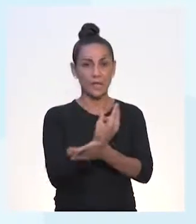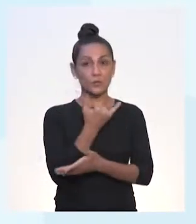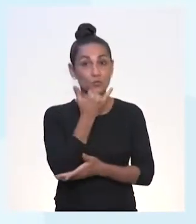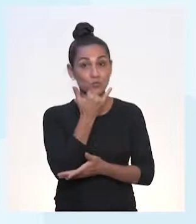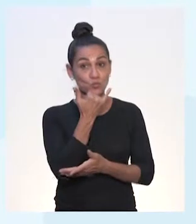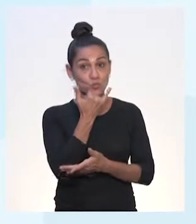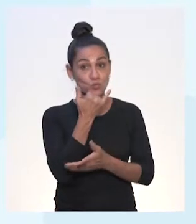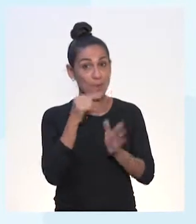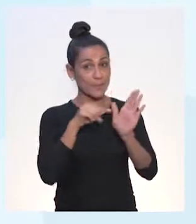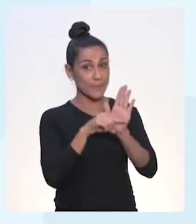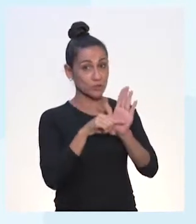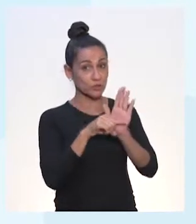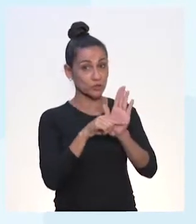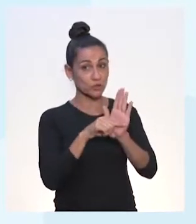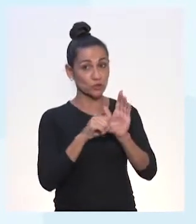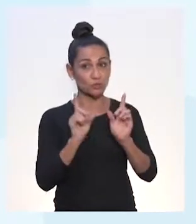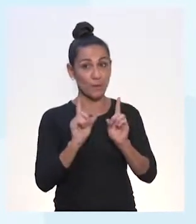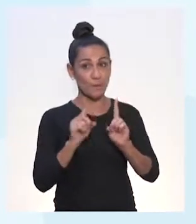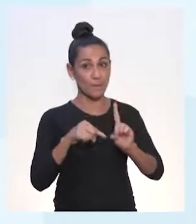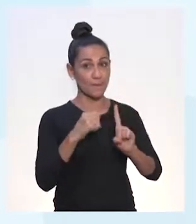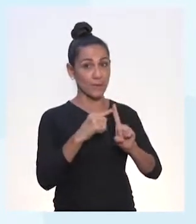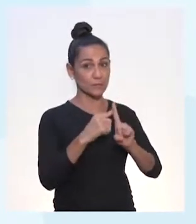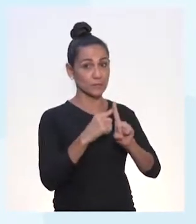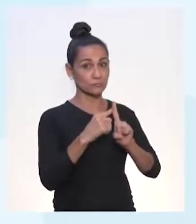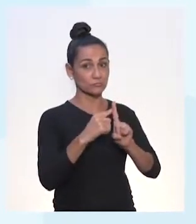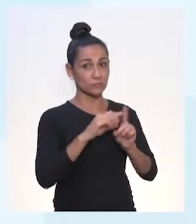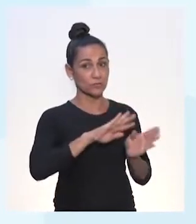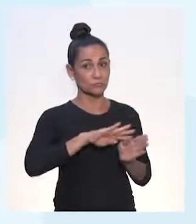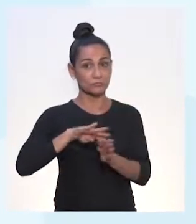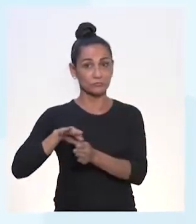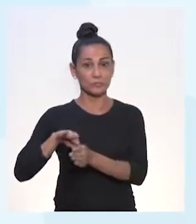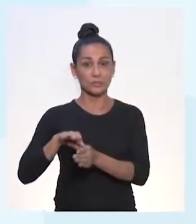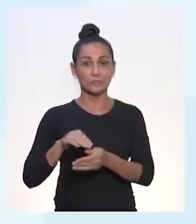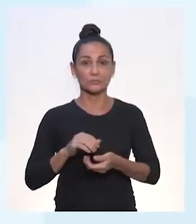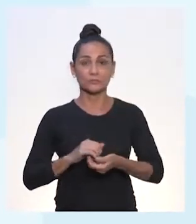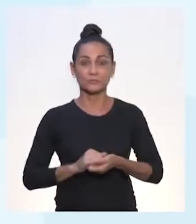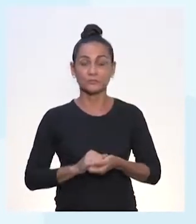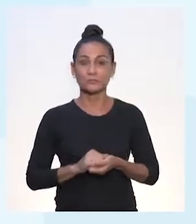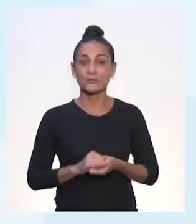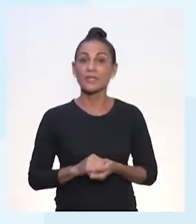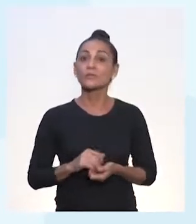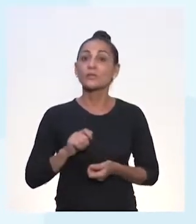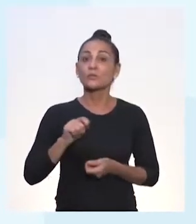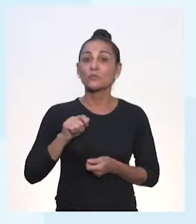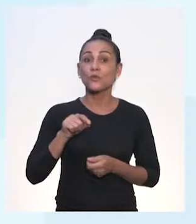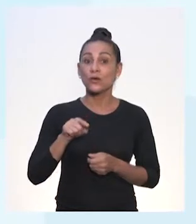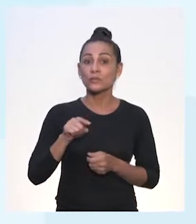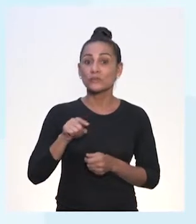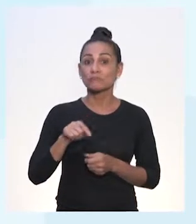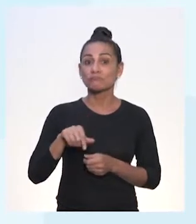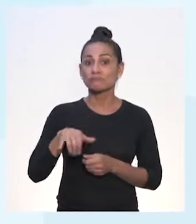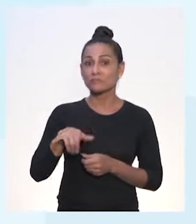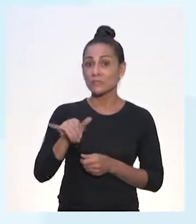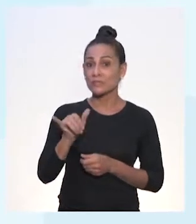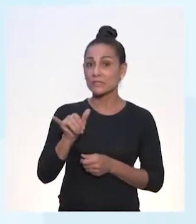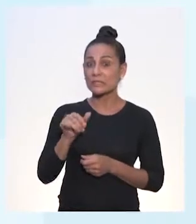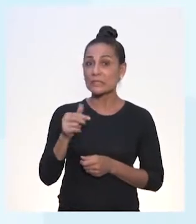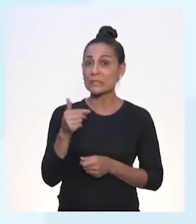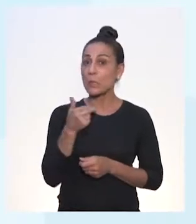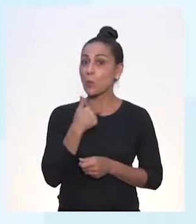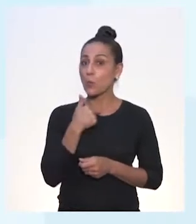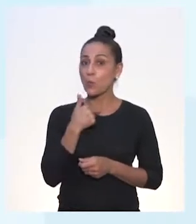Então aqui fica menos y, como vocês estão vendo aqui. O sinal não, da incógnita, ele não pode